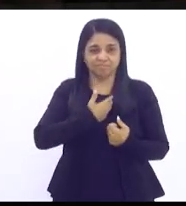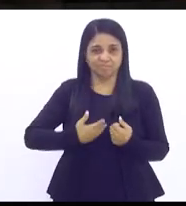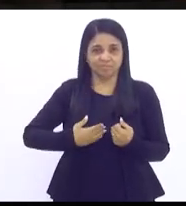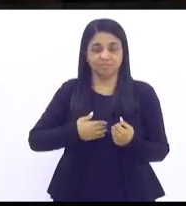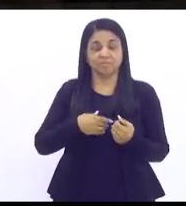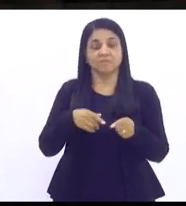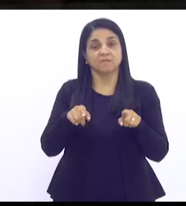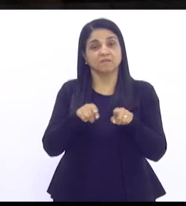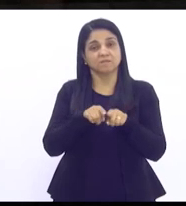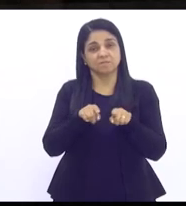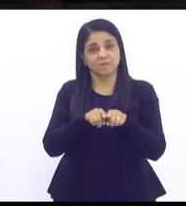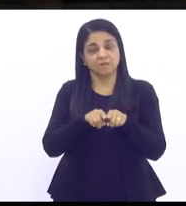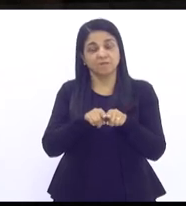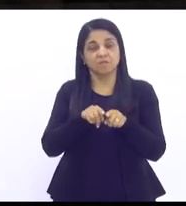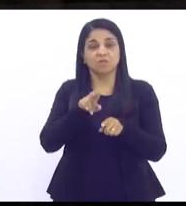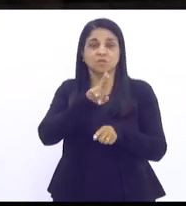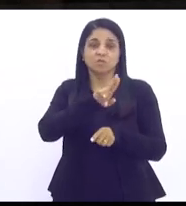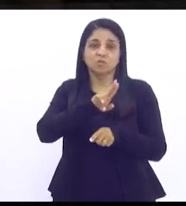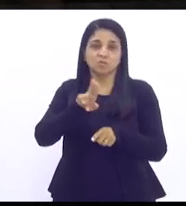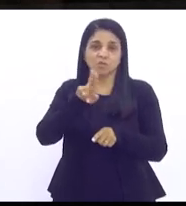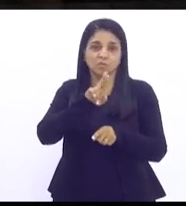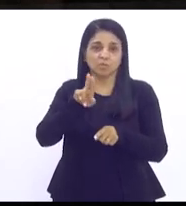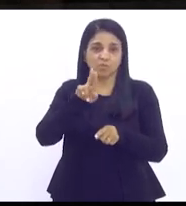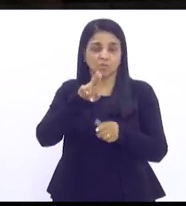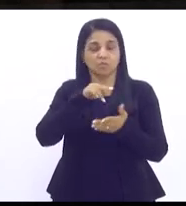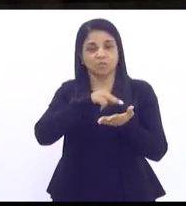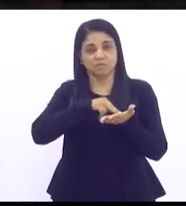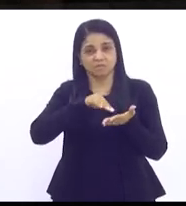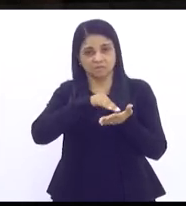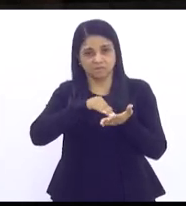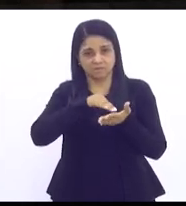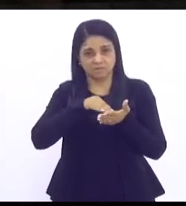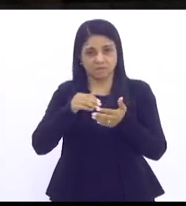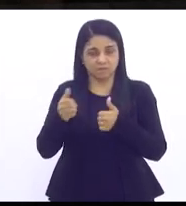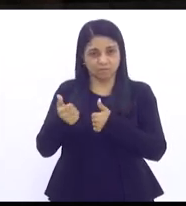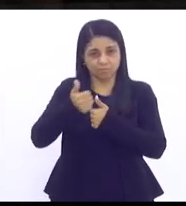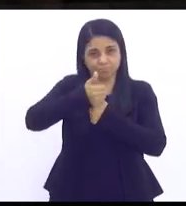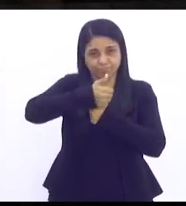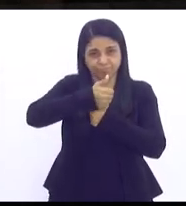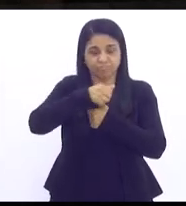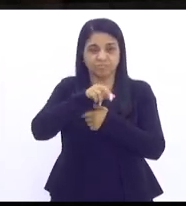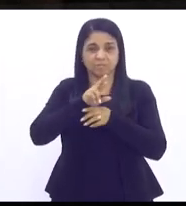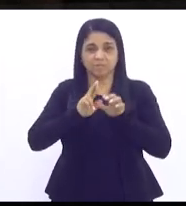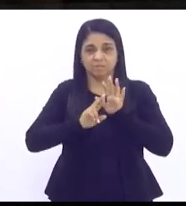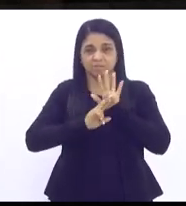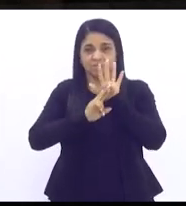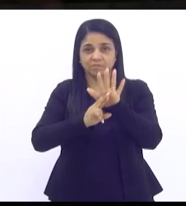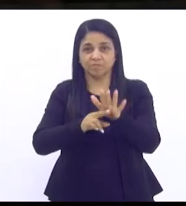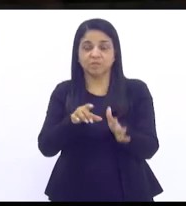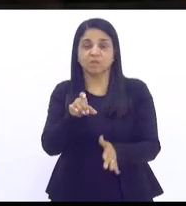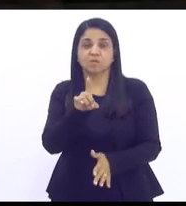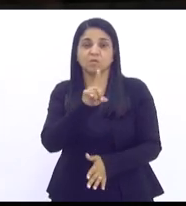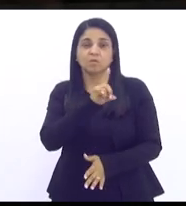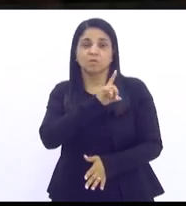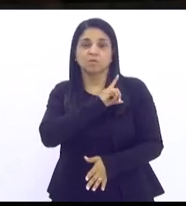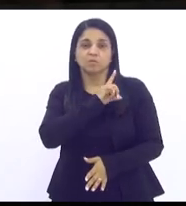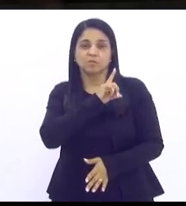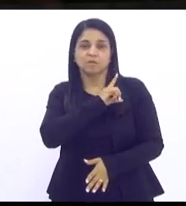concomitantemente, nomeou como secretário um delegado da